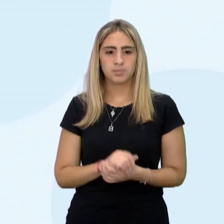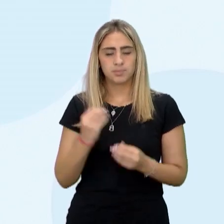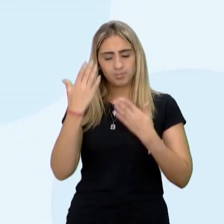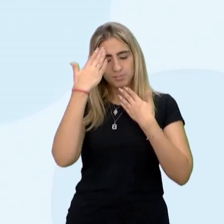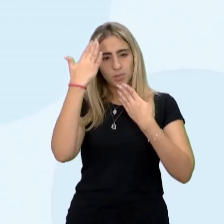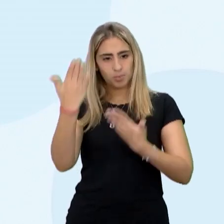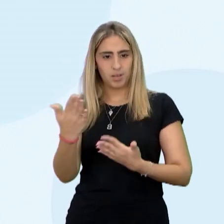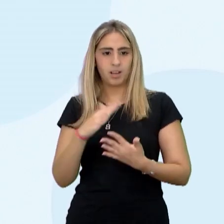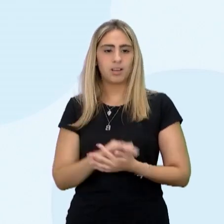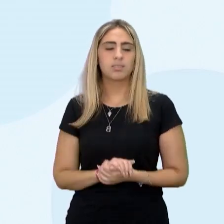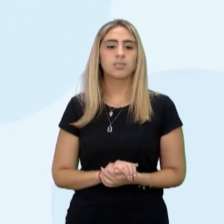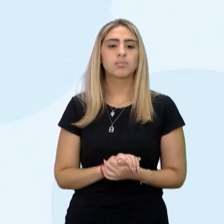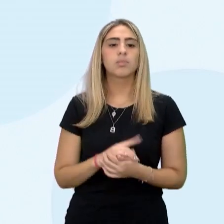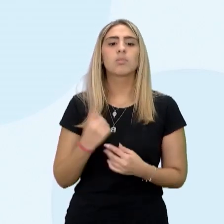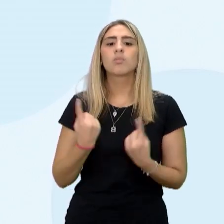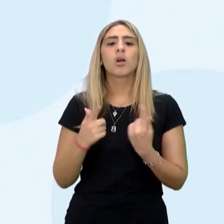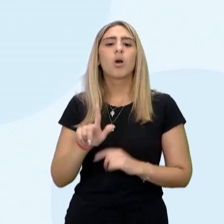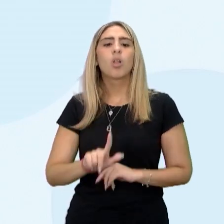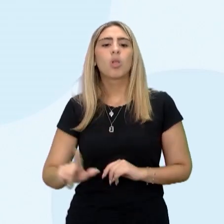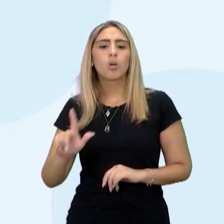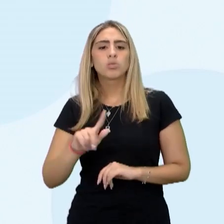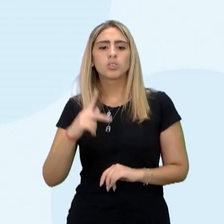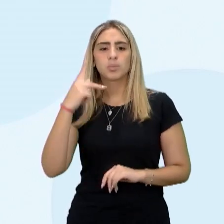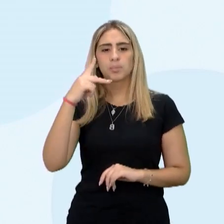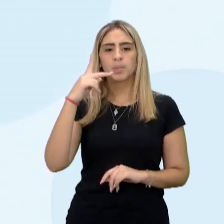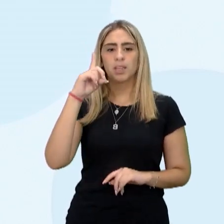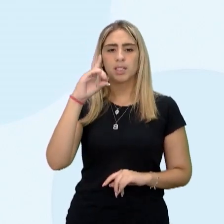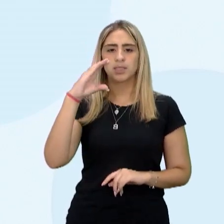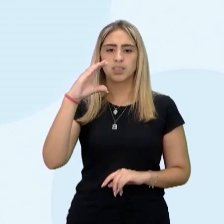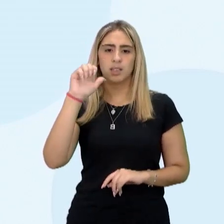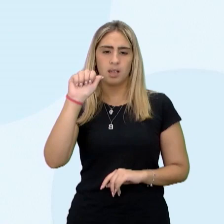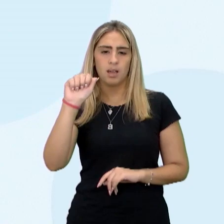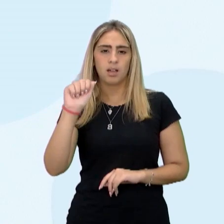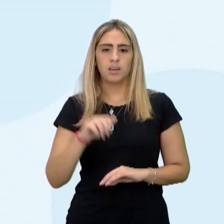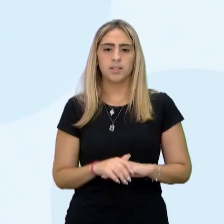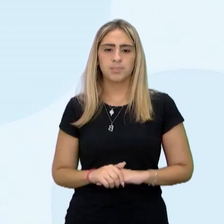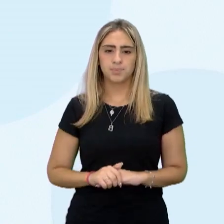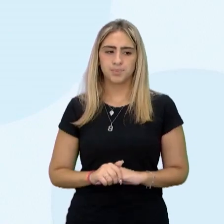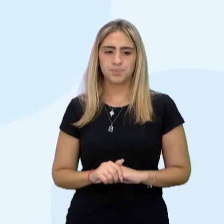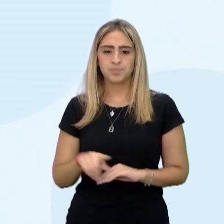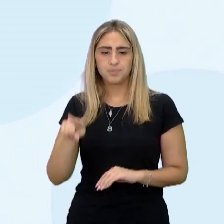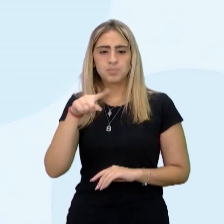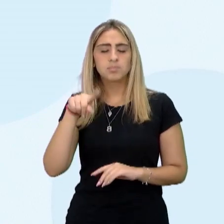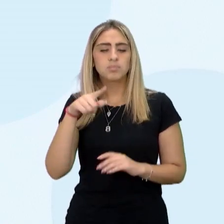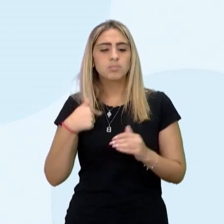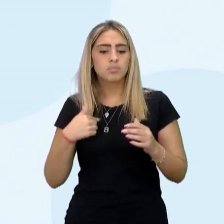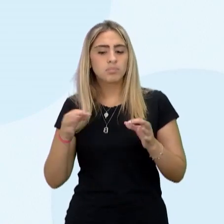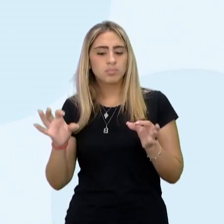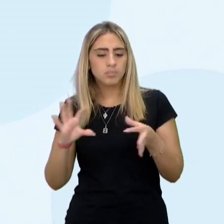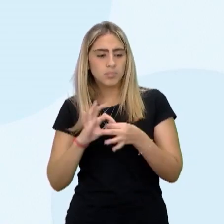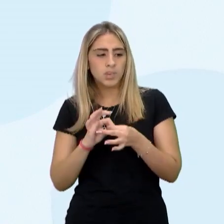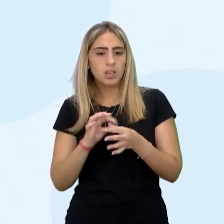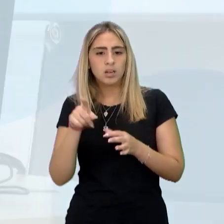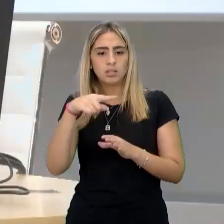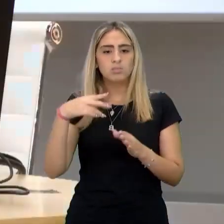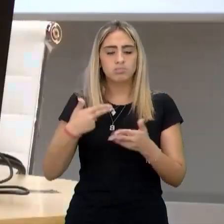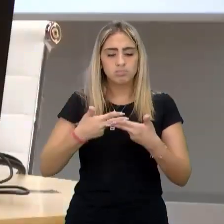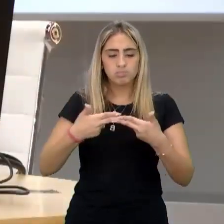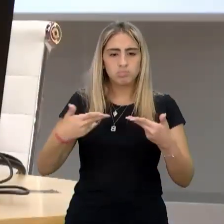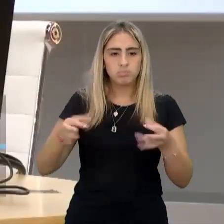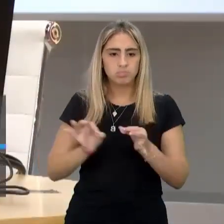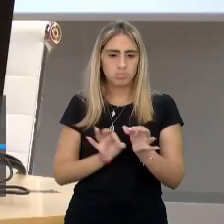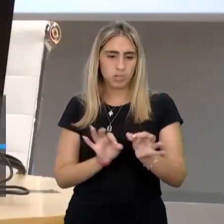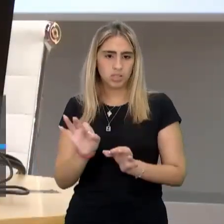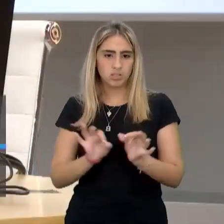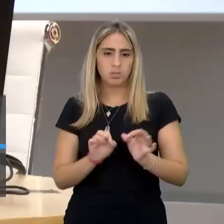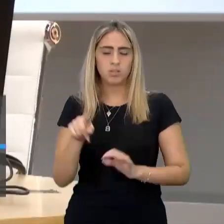obrigada. E qual que é a lógica, então, dessa metodologia do PDCA e como que a gente associa ao alinhamento? Isso é muito interessante vocês